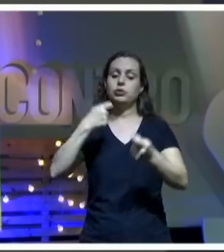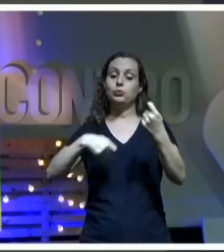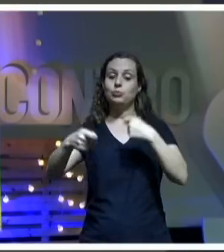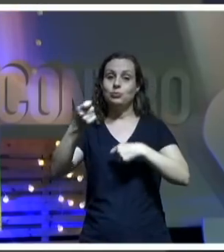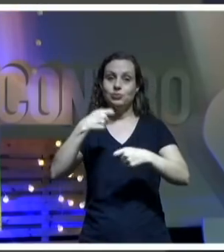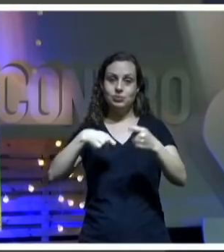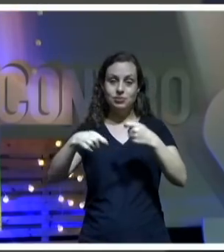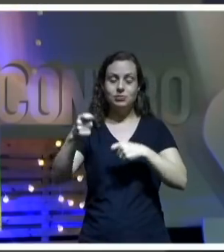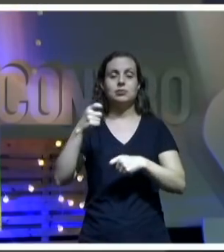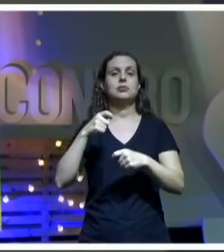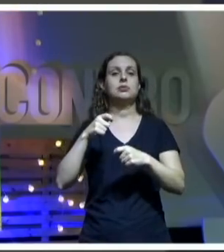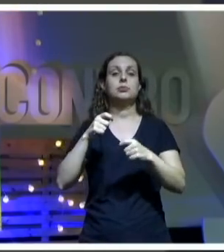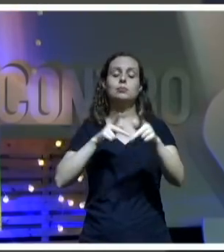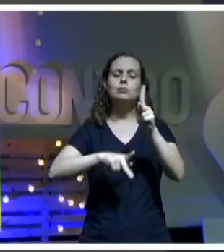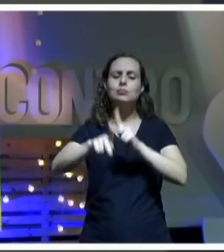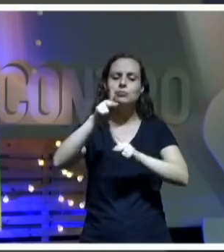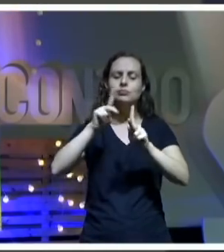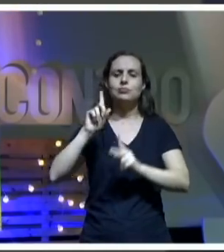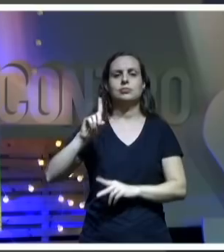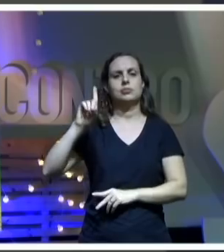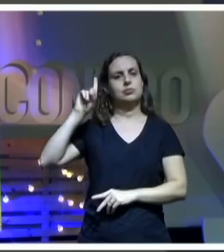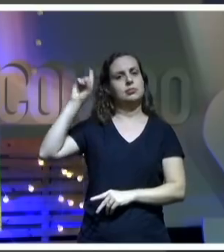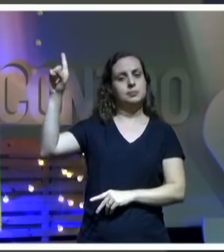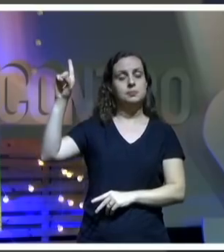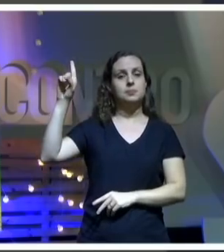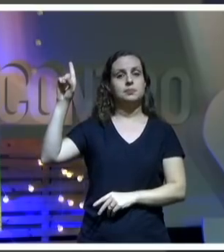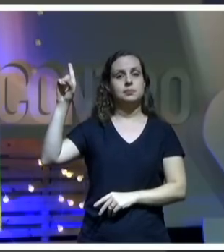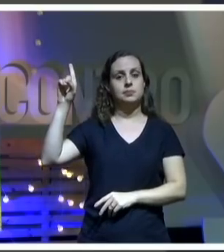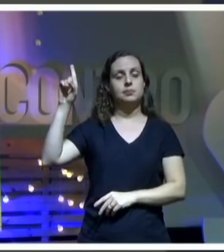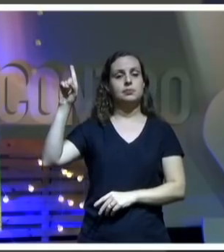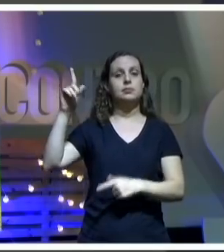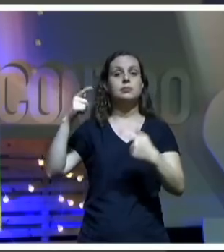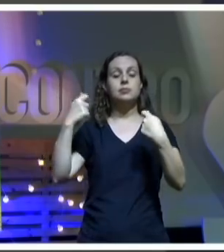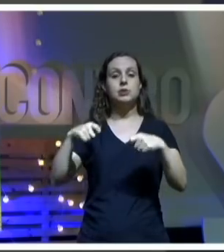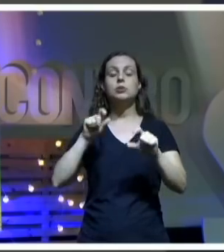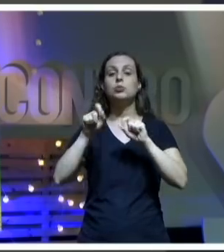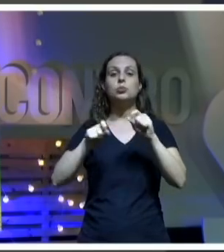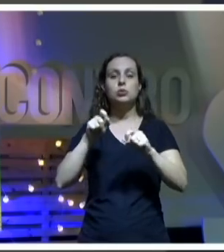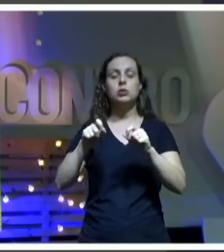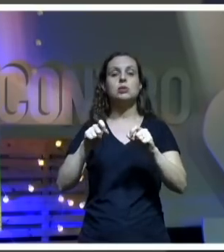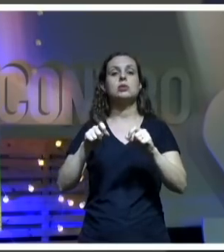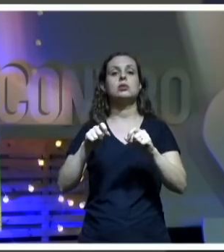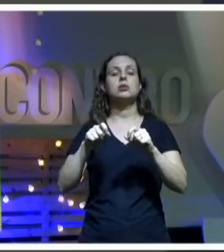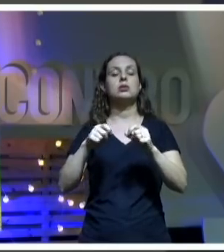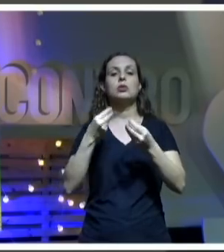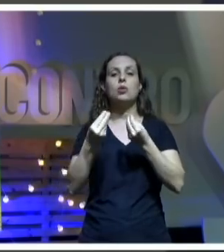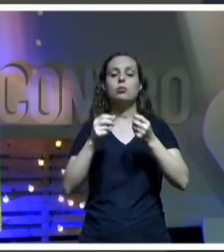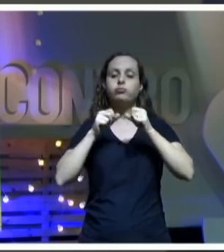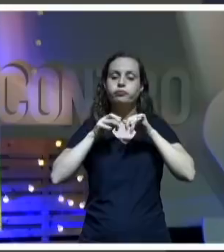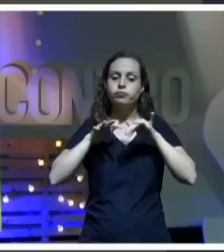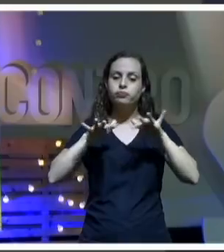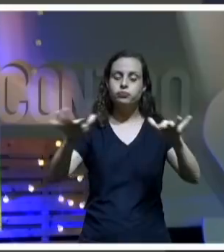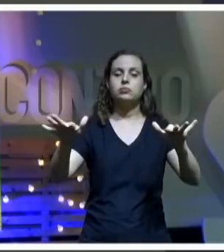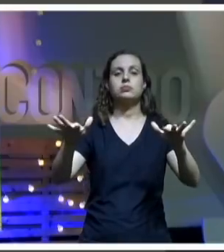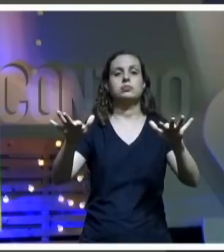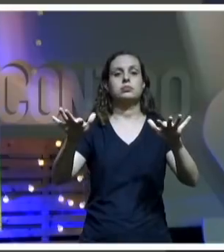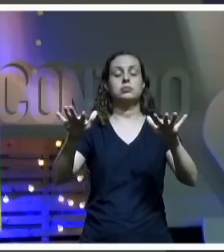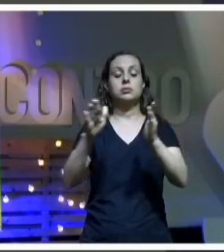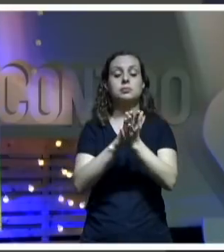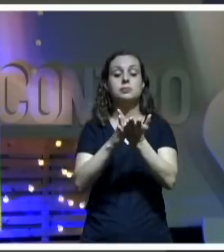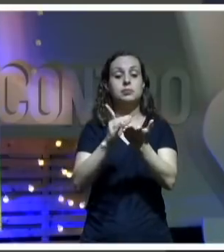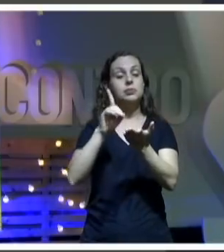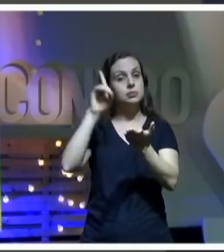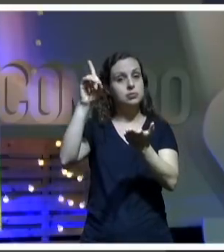nova aliança de cristo para a sua igreja e o que é feito isso é compartilhar o evangelho os sacramentos e disciplina eclesiástica